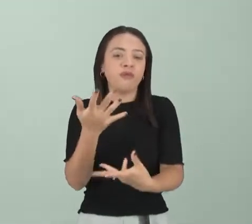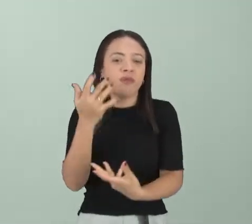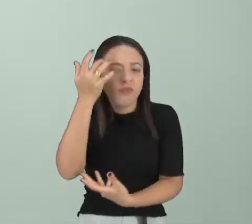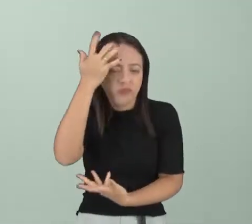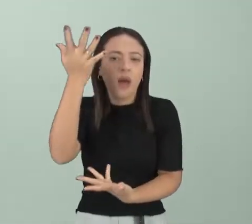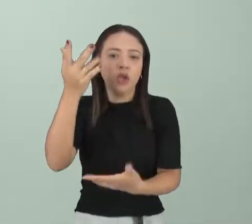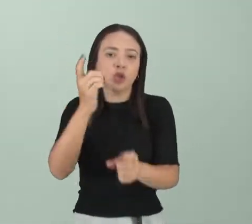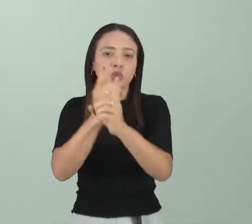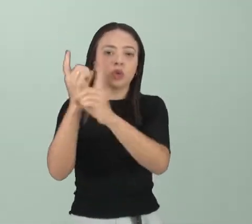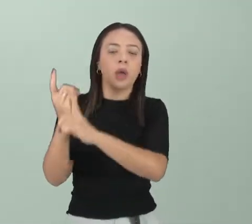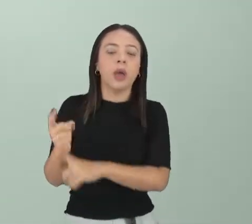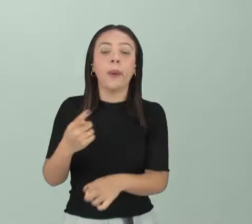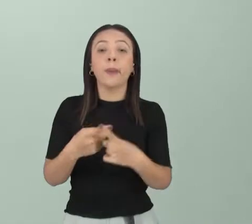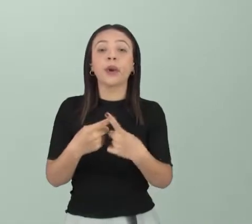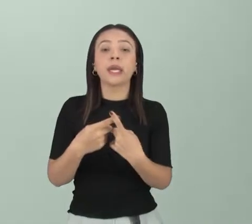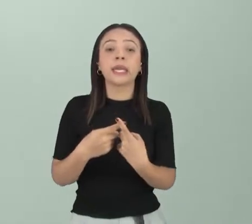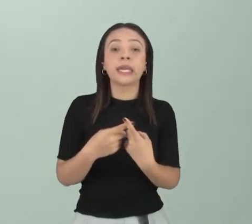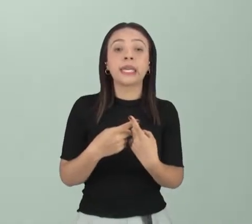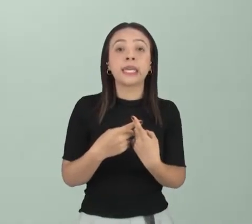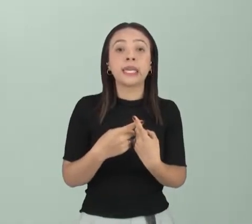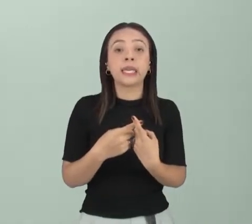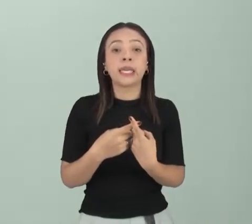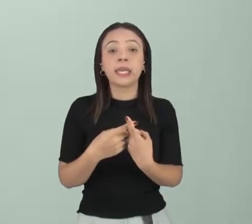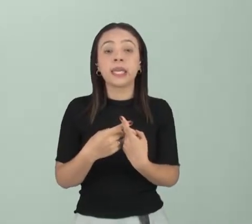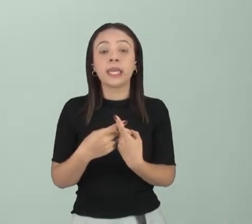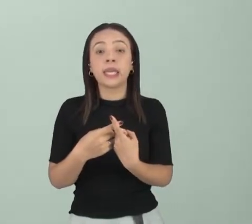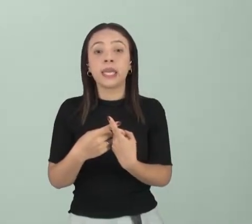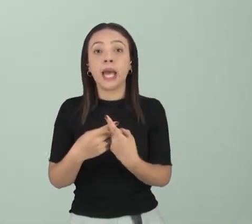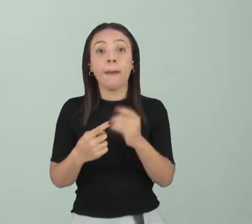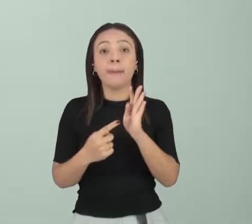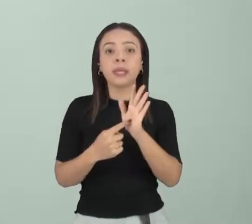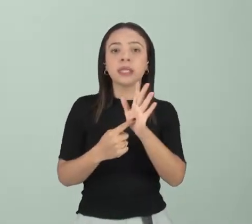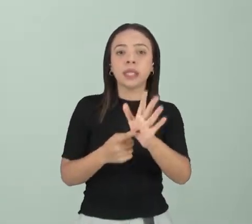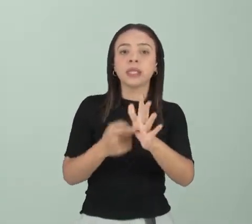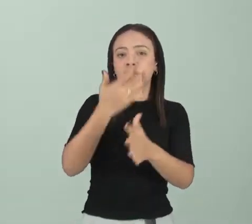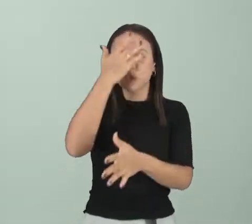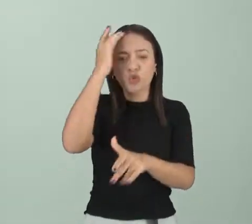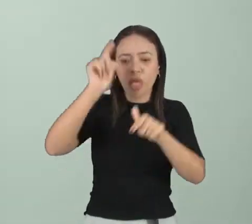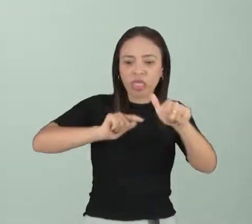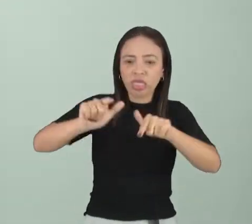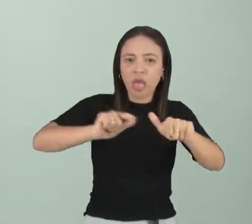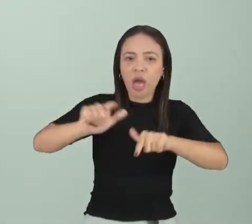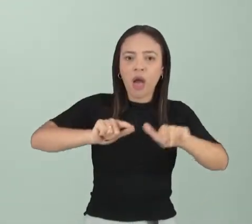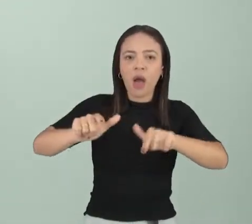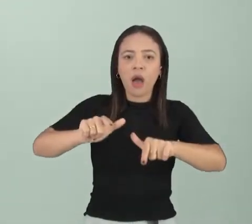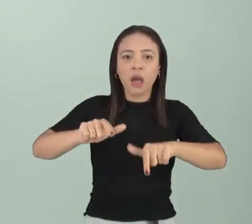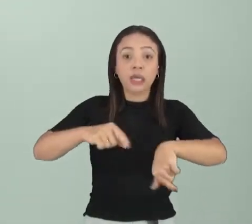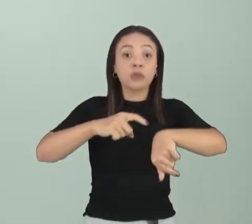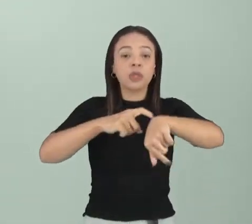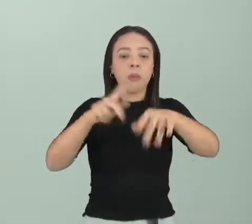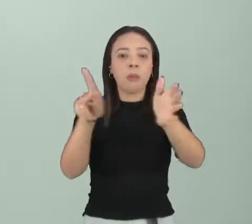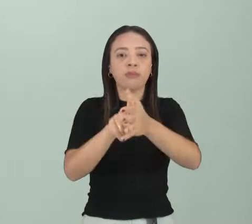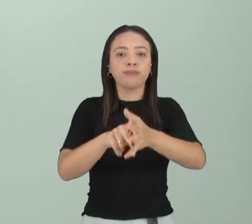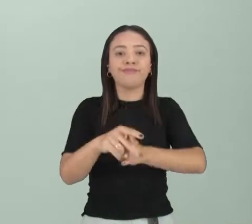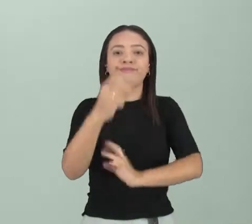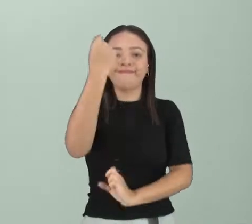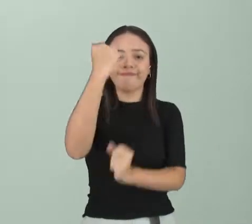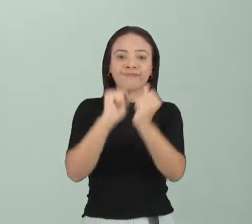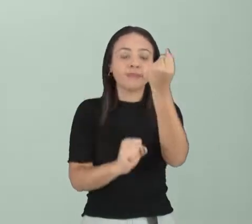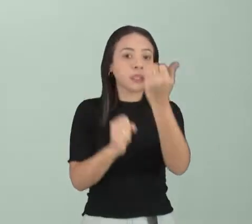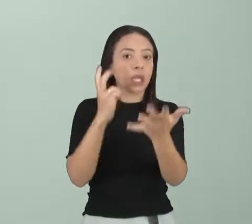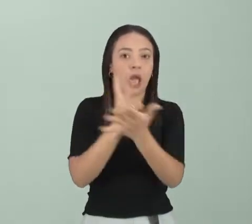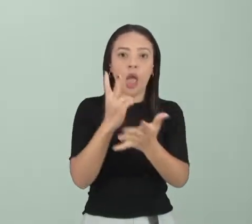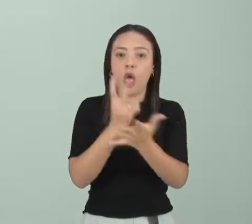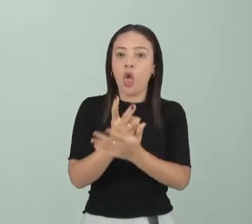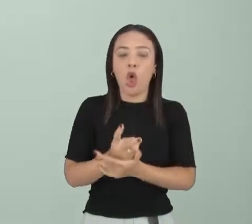que ele vai criticar muito né eu Charlie Chaplin vai criticar muito esse trabalhador operário que tá no tempo da fábrica né